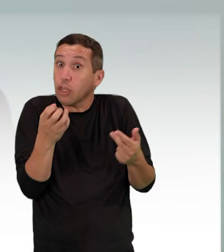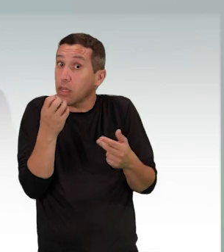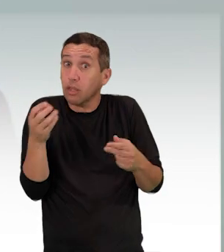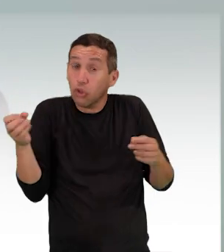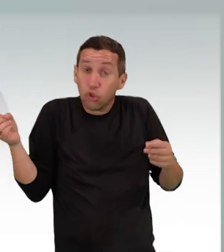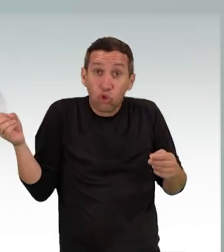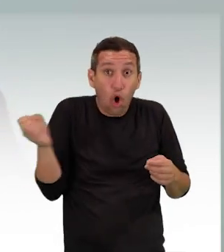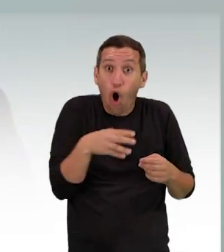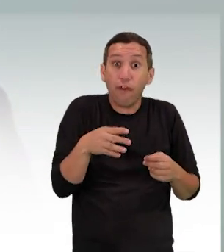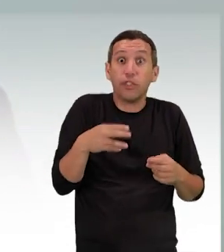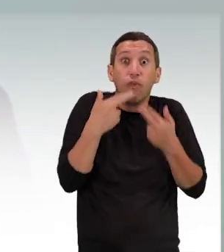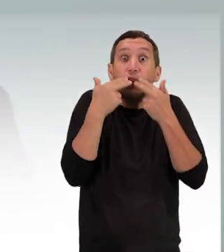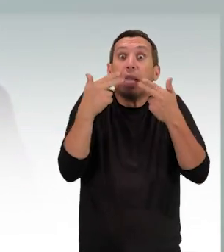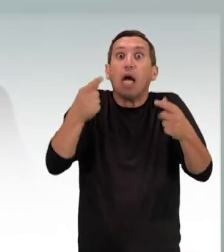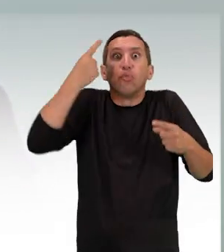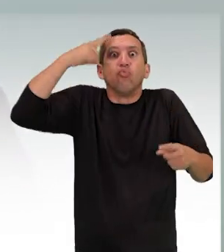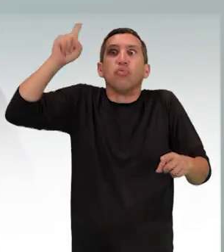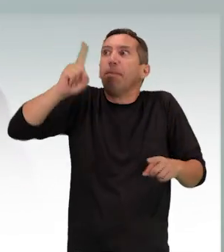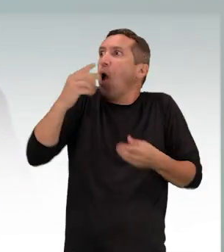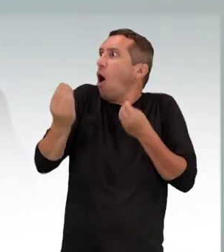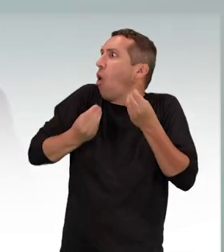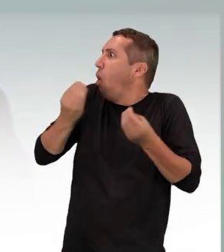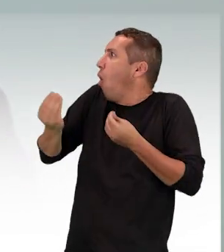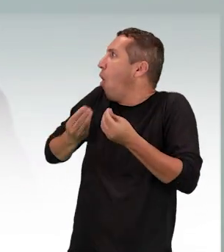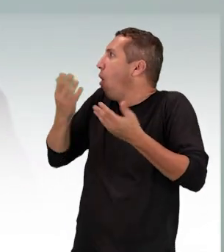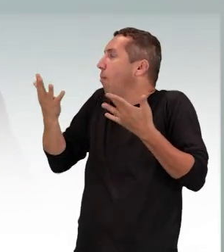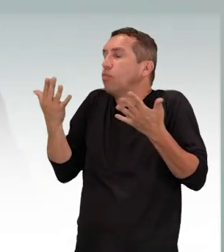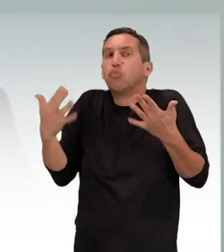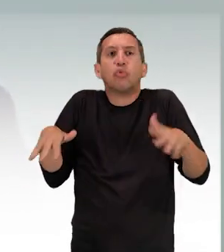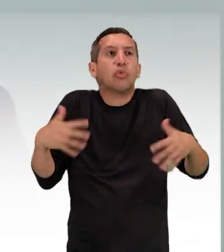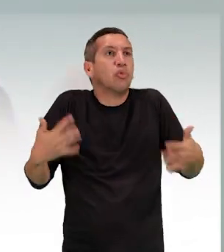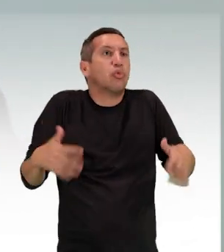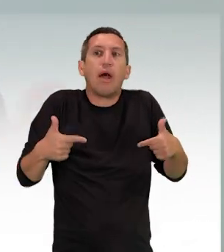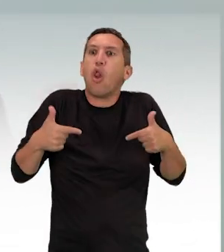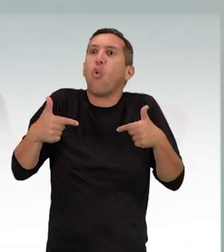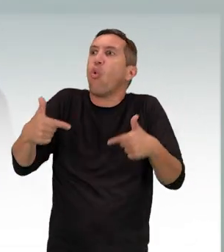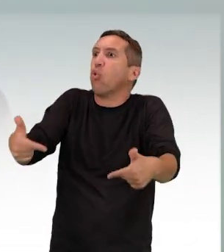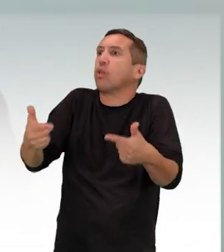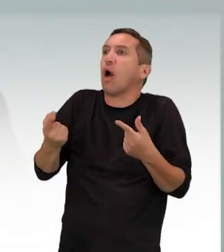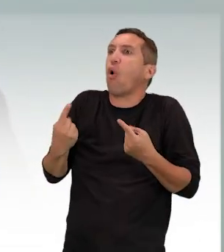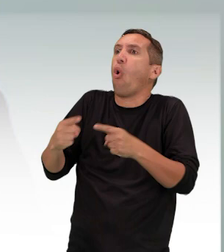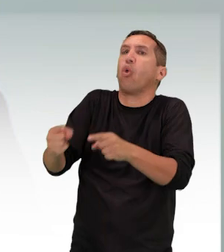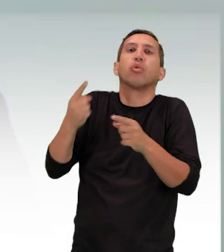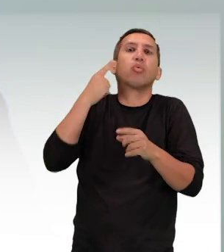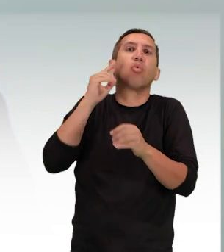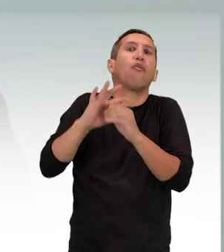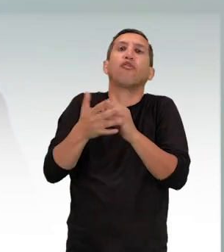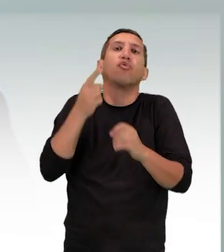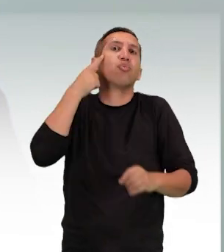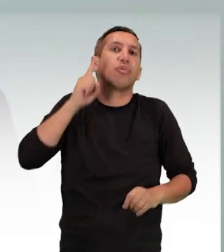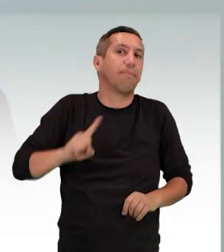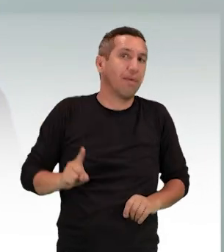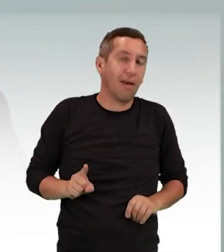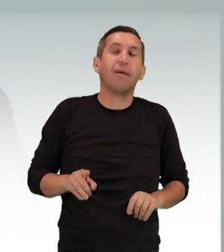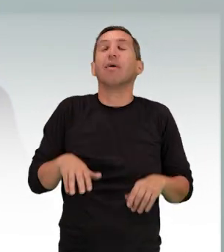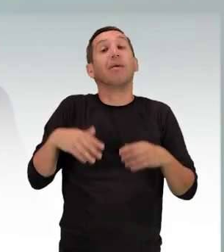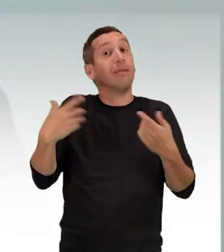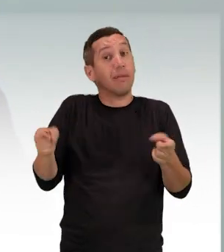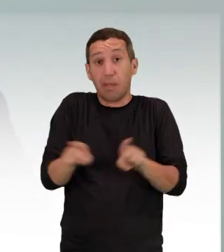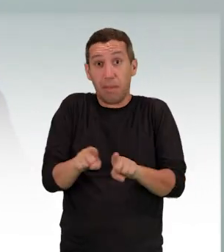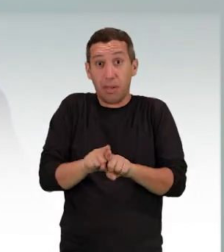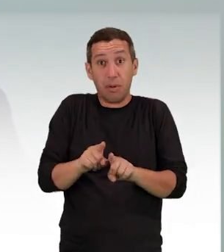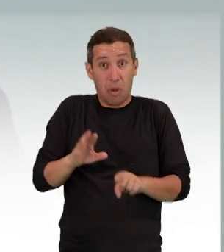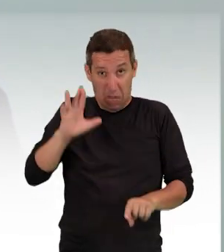era uma situação nova para todos, uma situação que ninguém sabia muito bem como poderia ser enfrentada, e mais